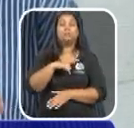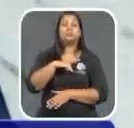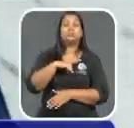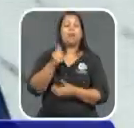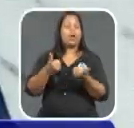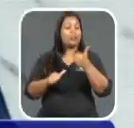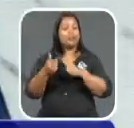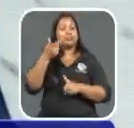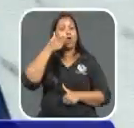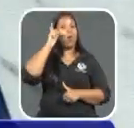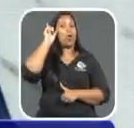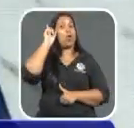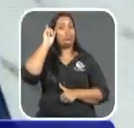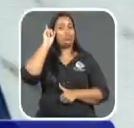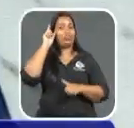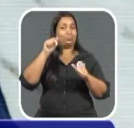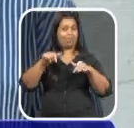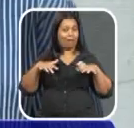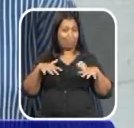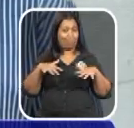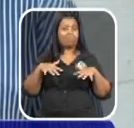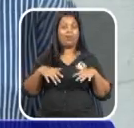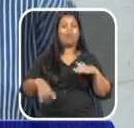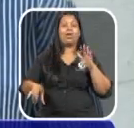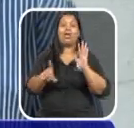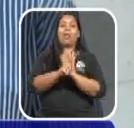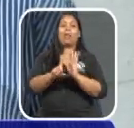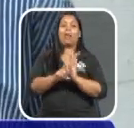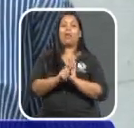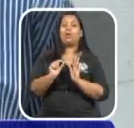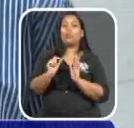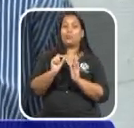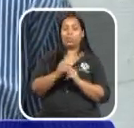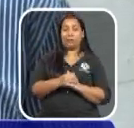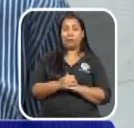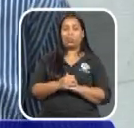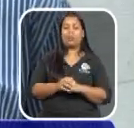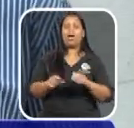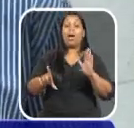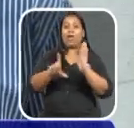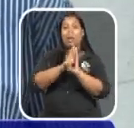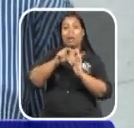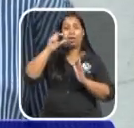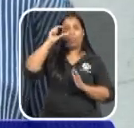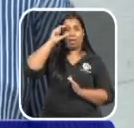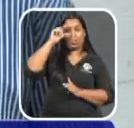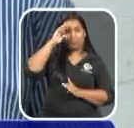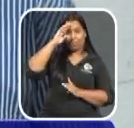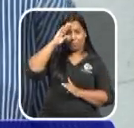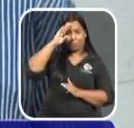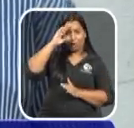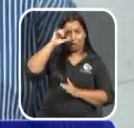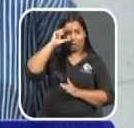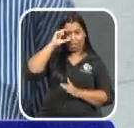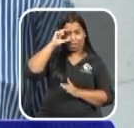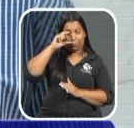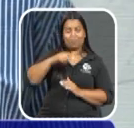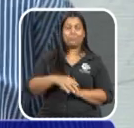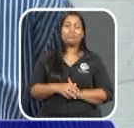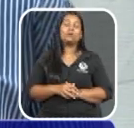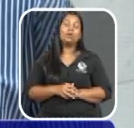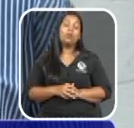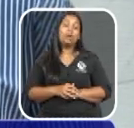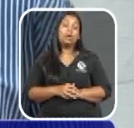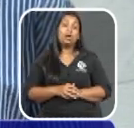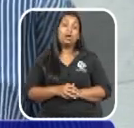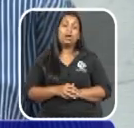analisada ontem pelo plenário da Casa é a lei que regulamenta a Lei Maria da Penha, né? O artigo 3º da Lei Maria da Penha,